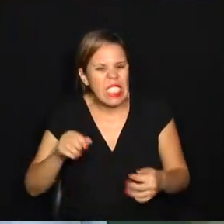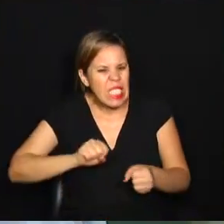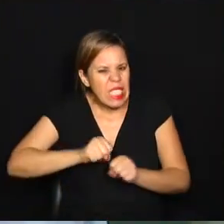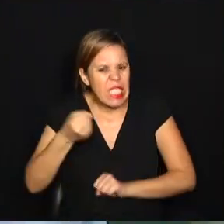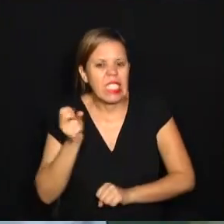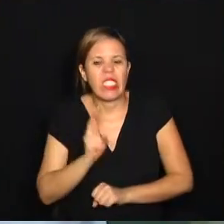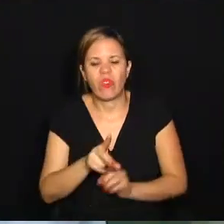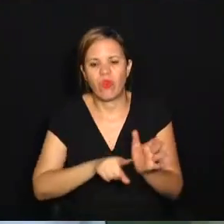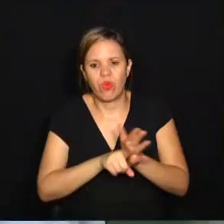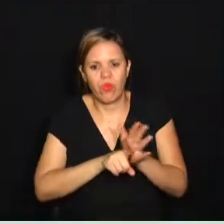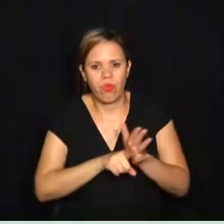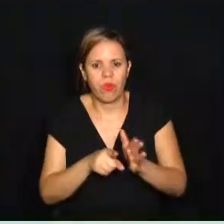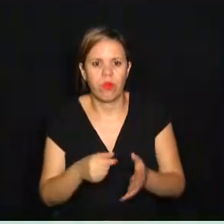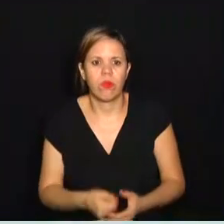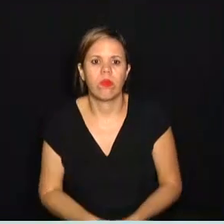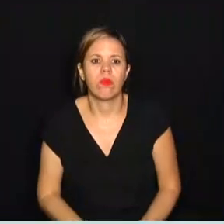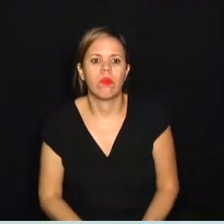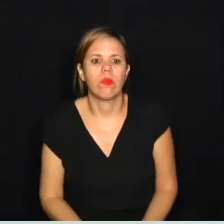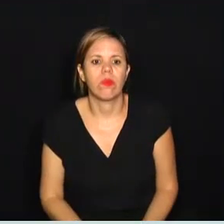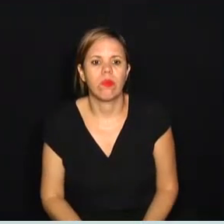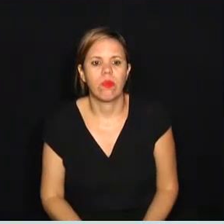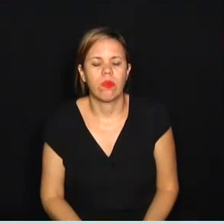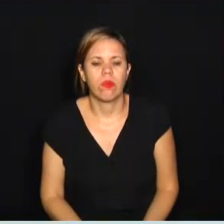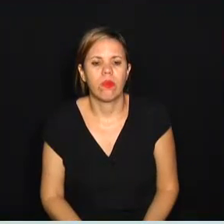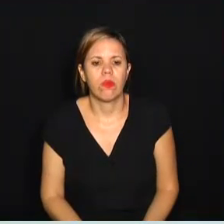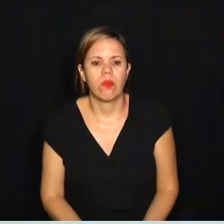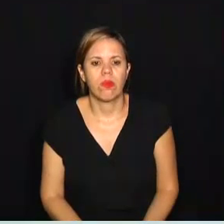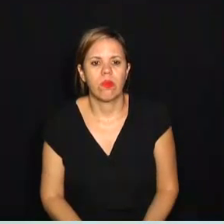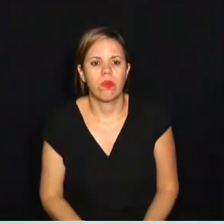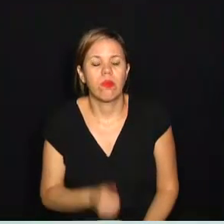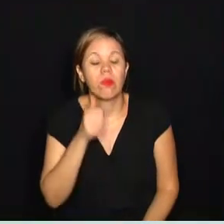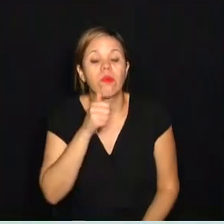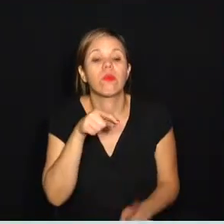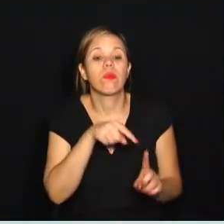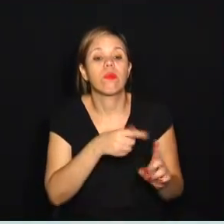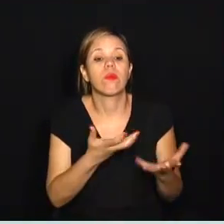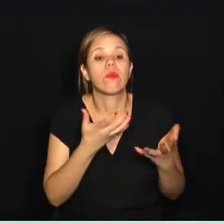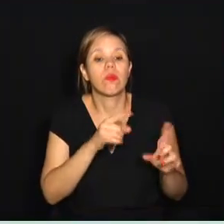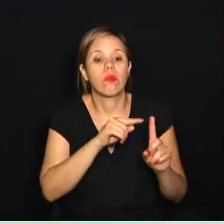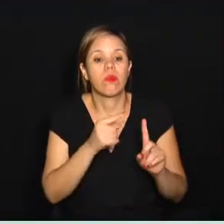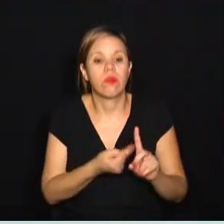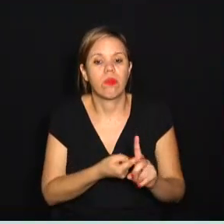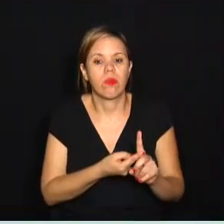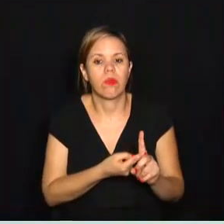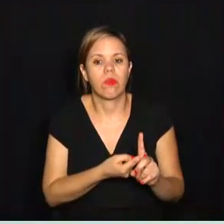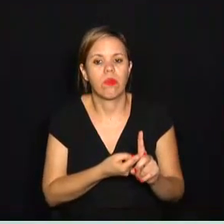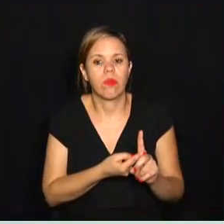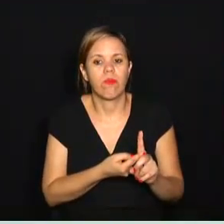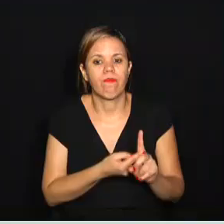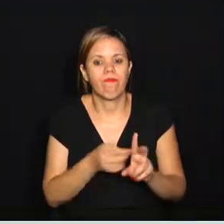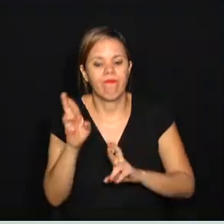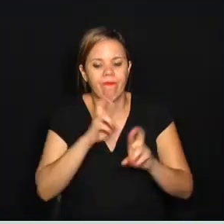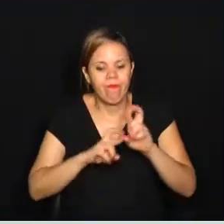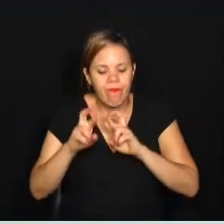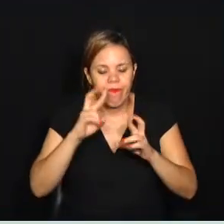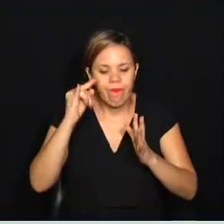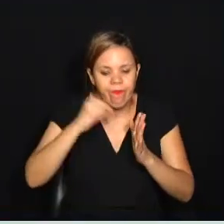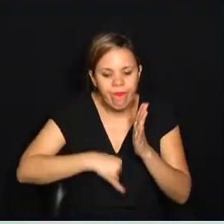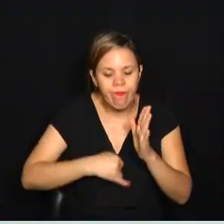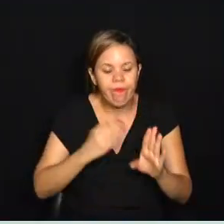devem ser investigadas. No caso da mulher que quer engravidar e foi diagnosticada